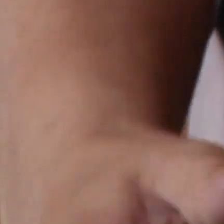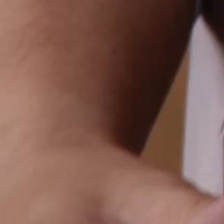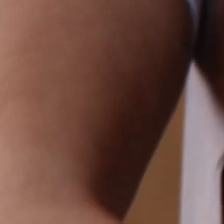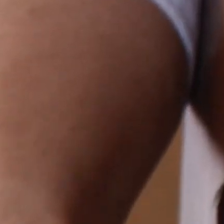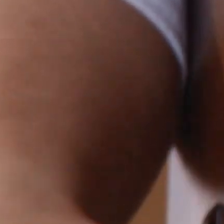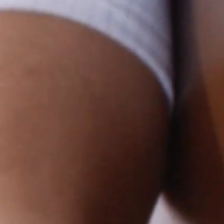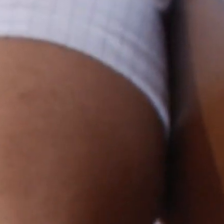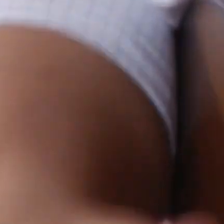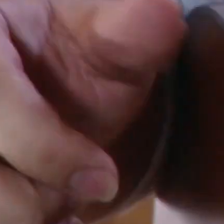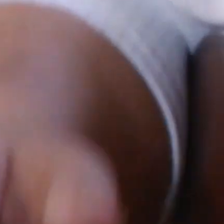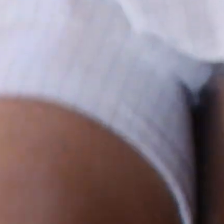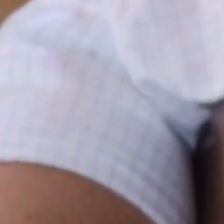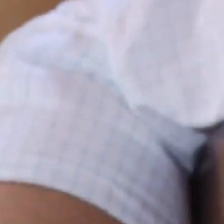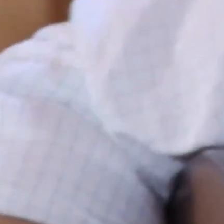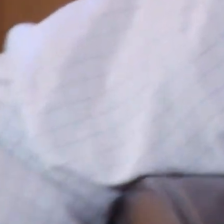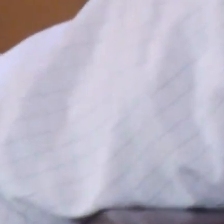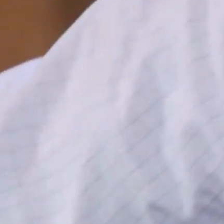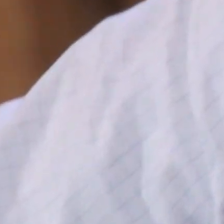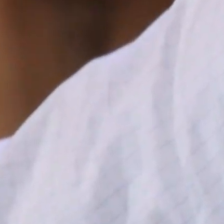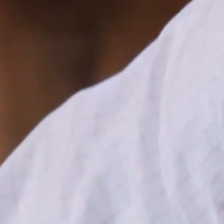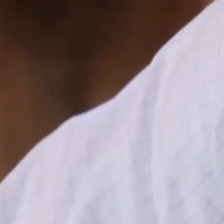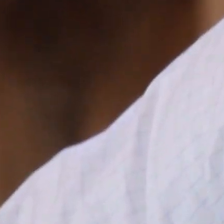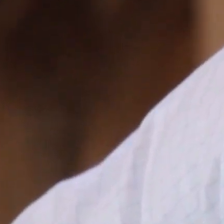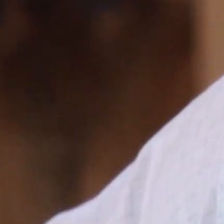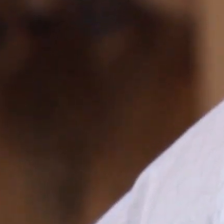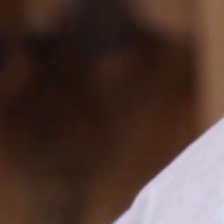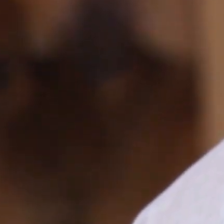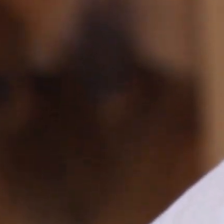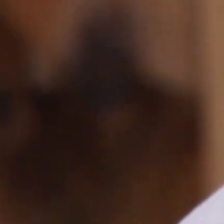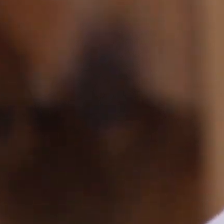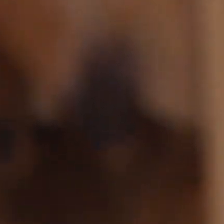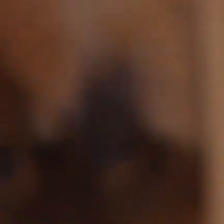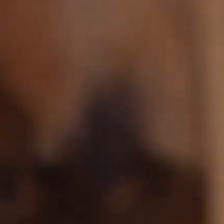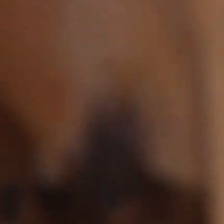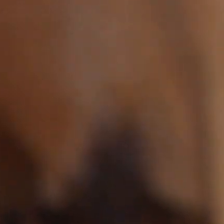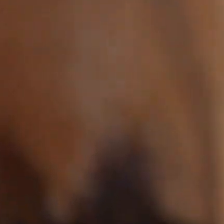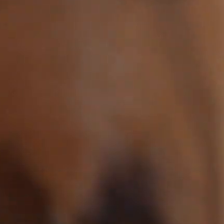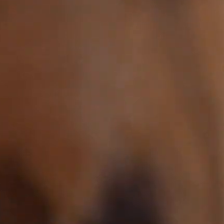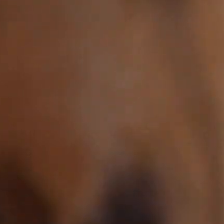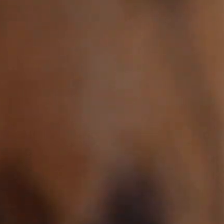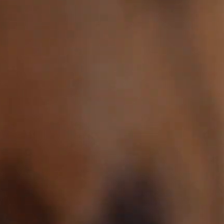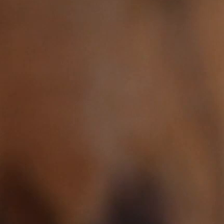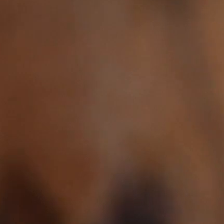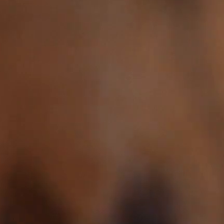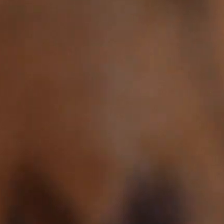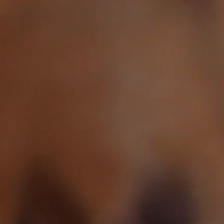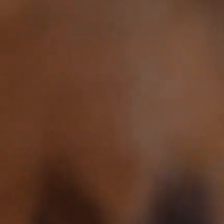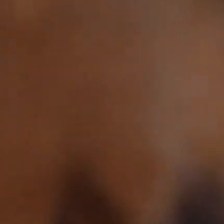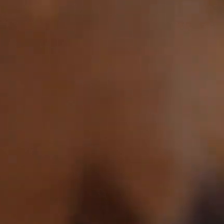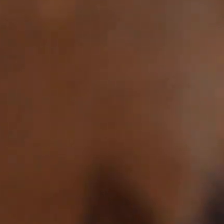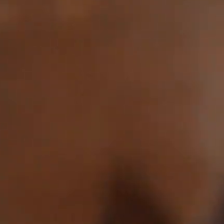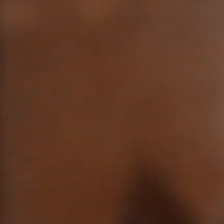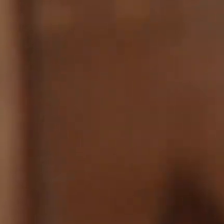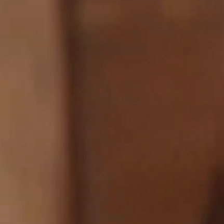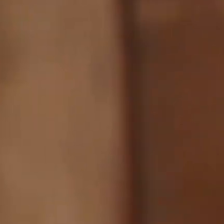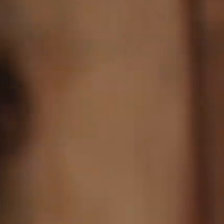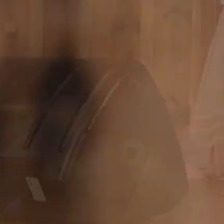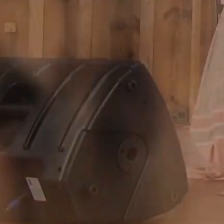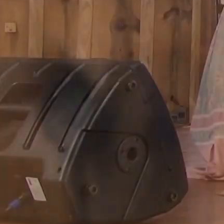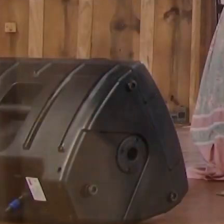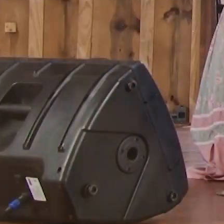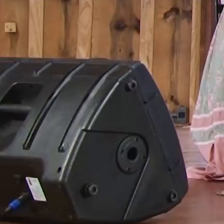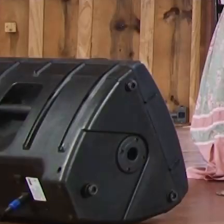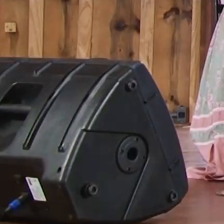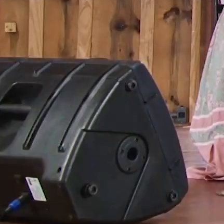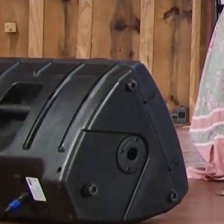e entendo o rumo, amor bom tem que doer. Mas se um dia eu perder esse